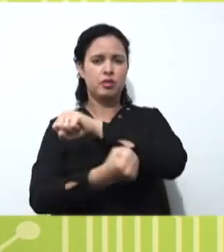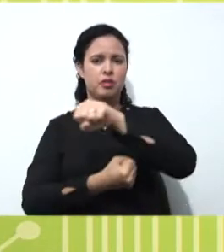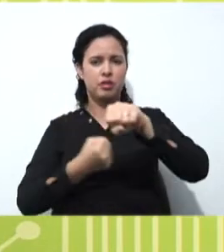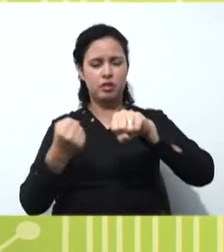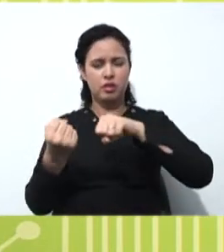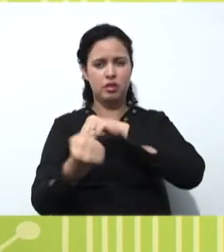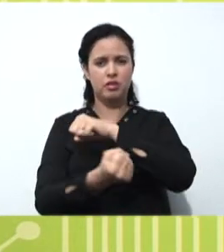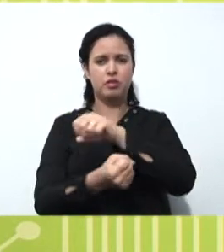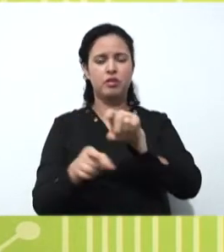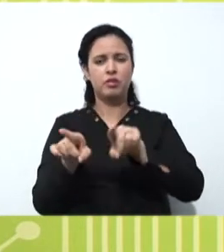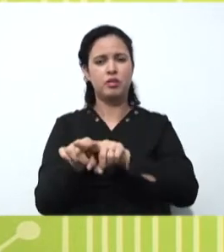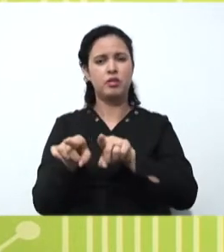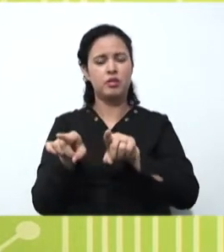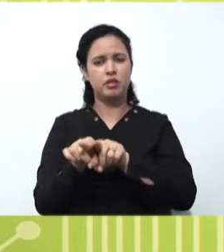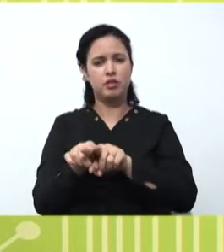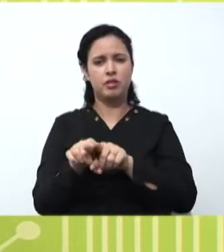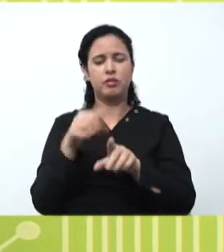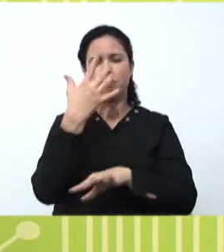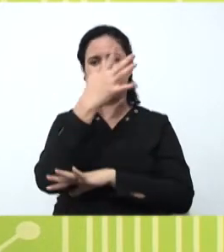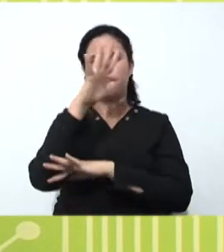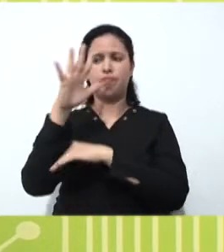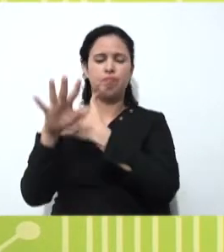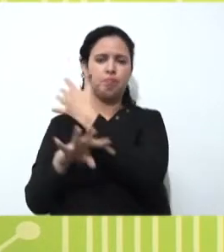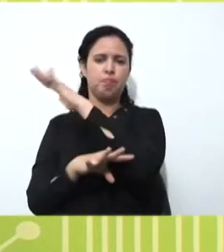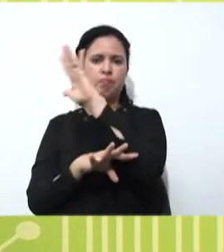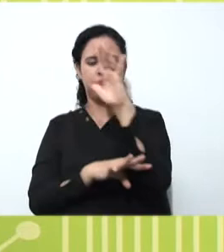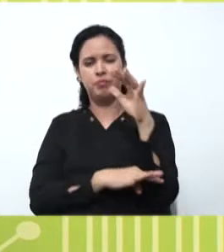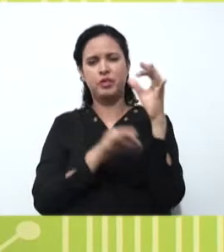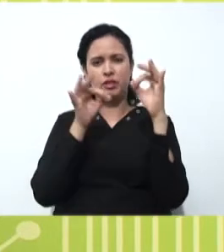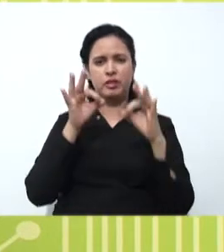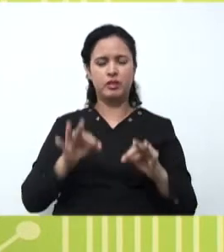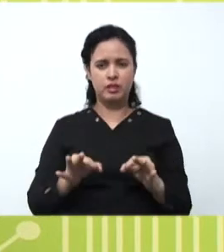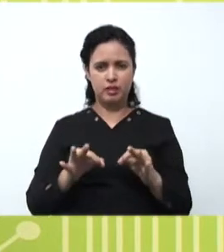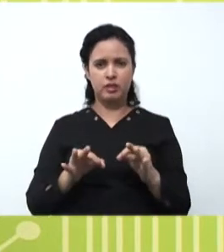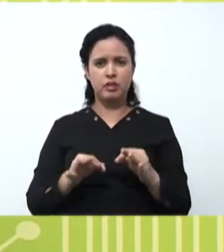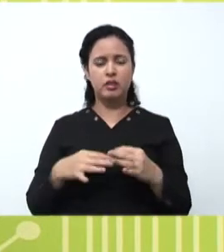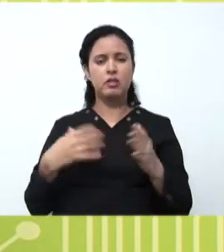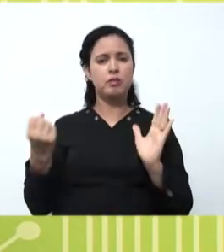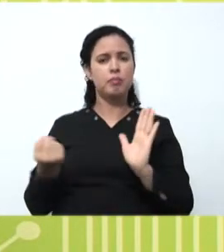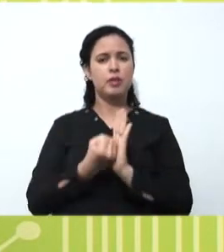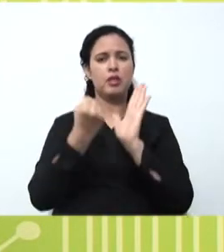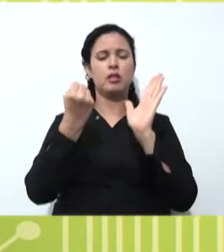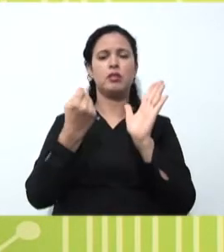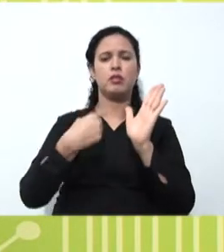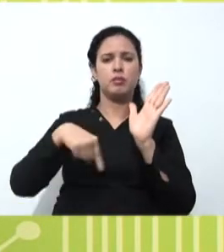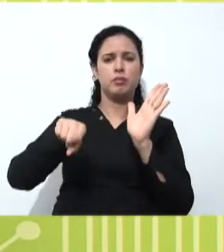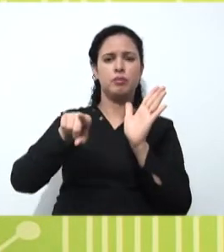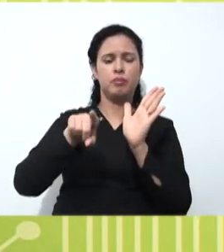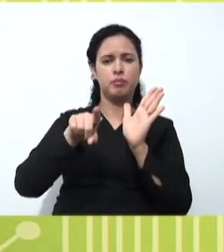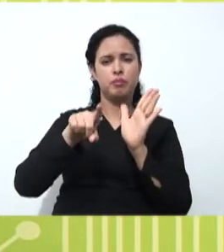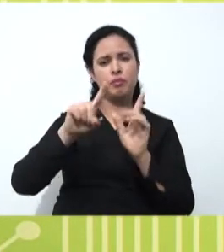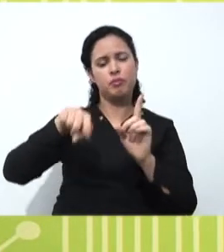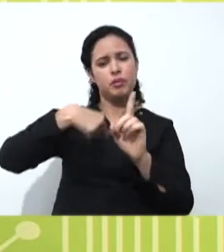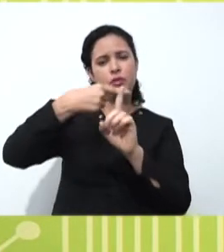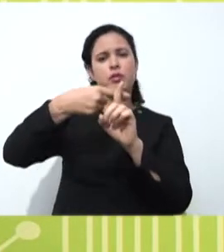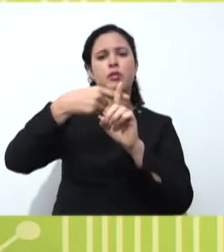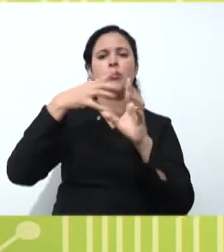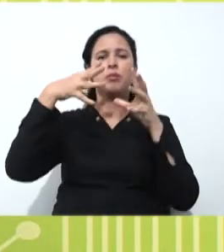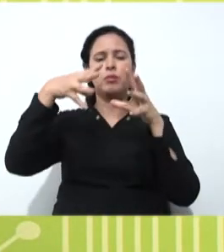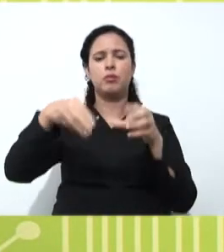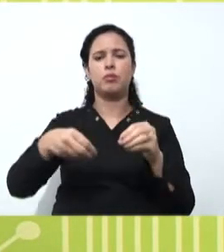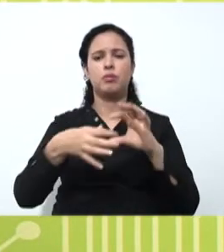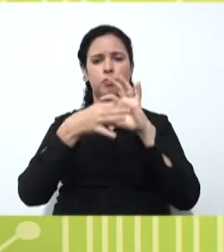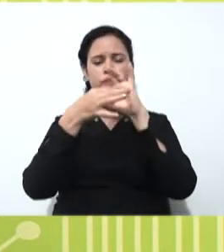uma realidade também ambientalmente correta. Então, a gente impacta positivamente em todo o contexto